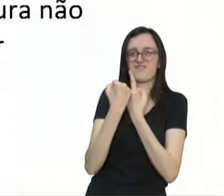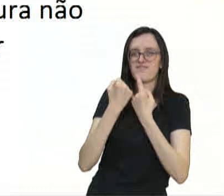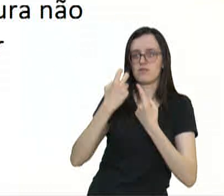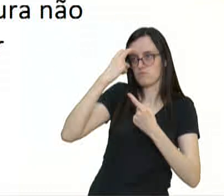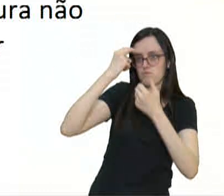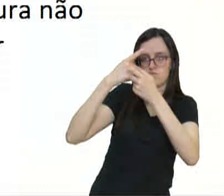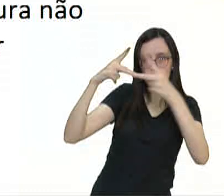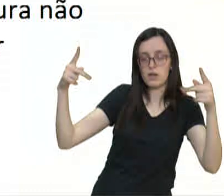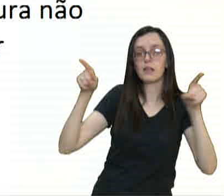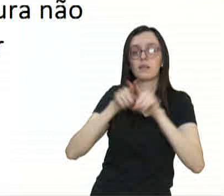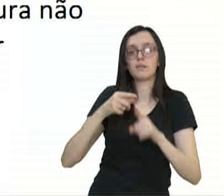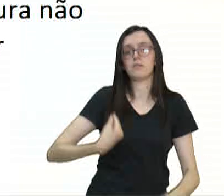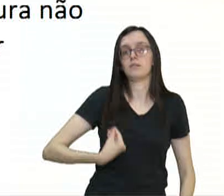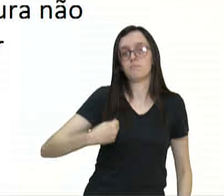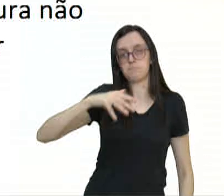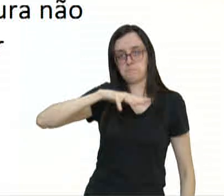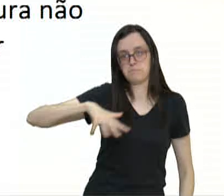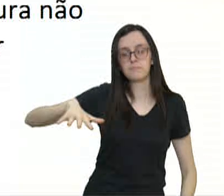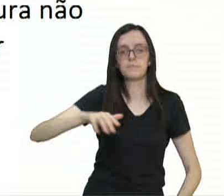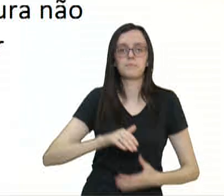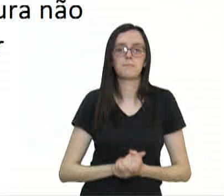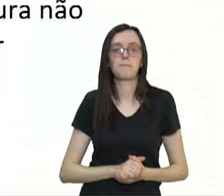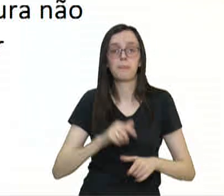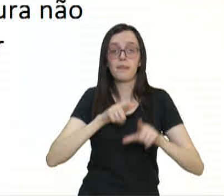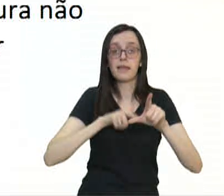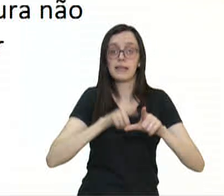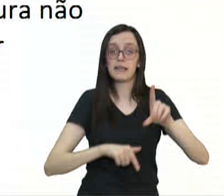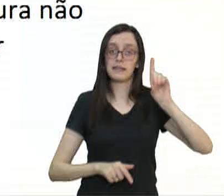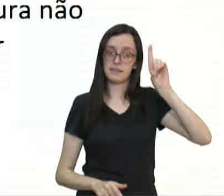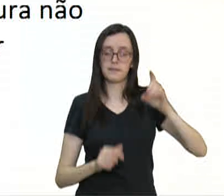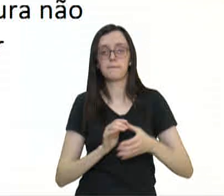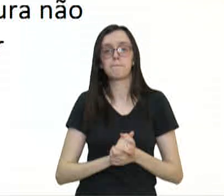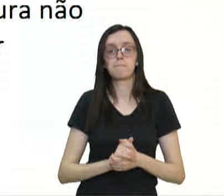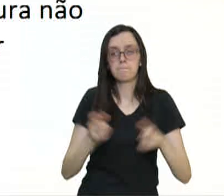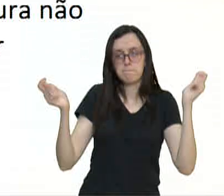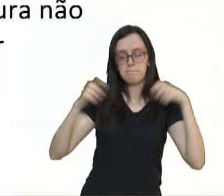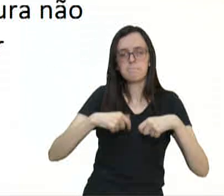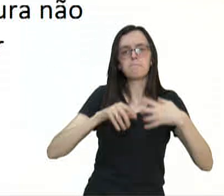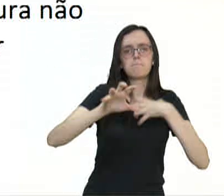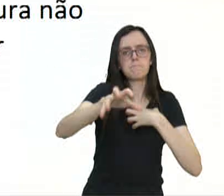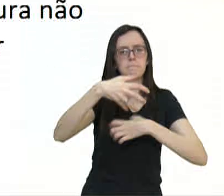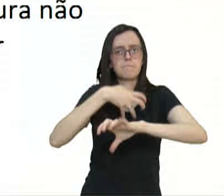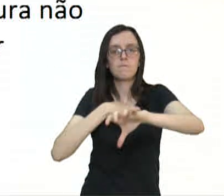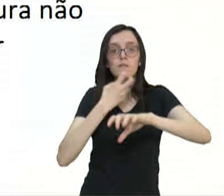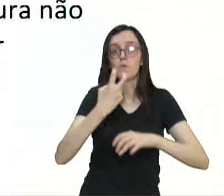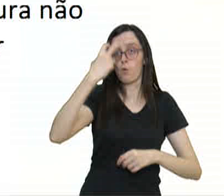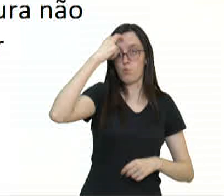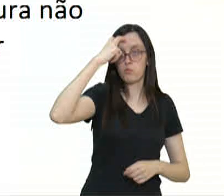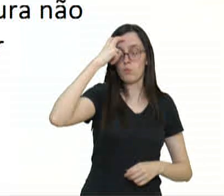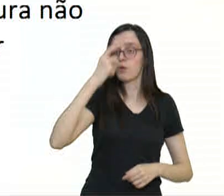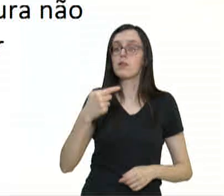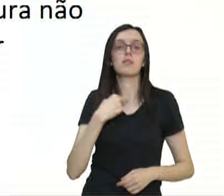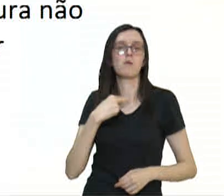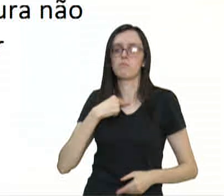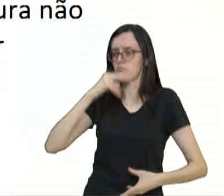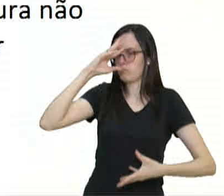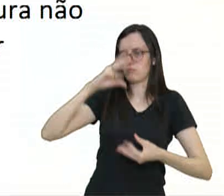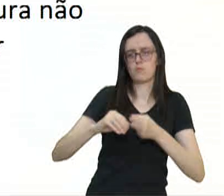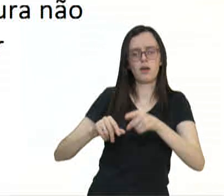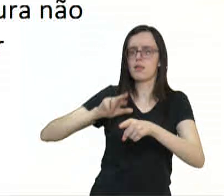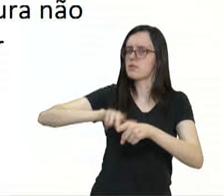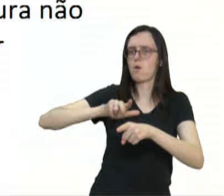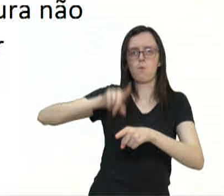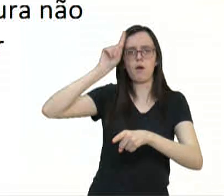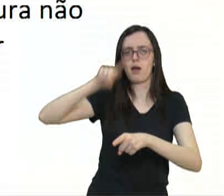nele. E letra D. A capacidade de um indivíduo se identificar com sua cultura não pode ser compreendida como um